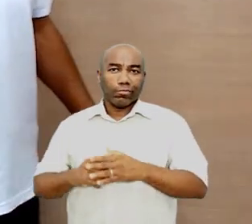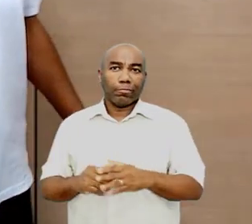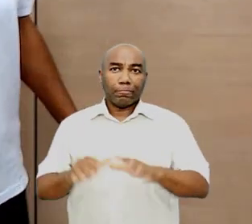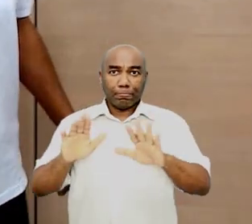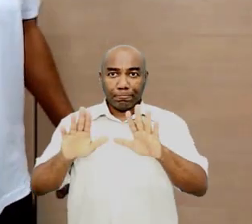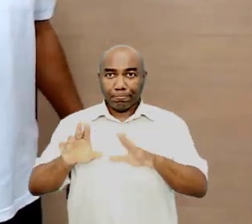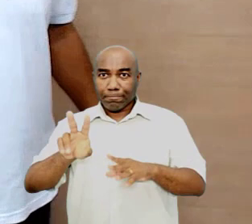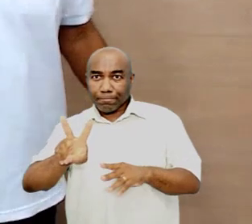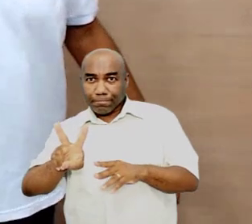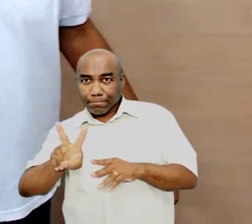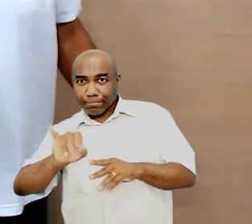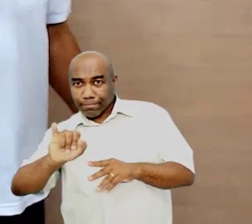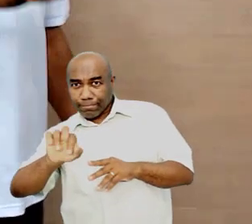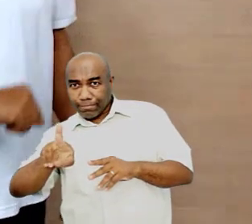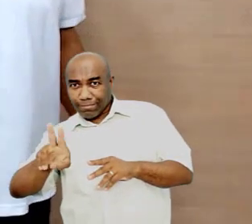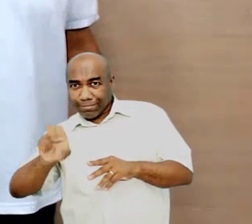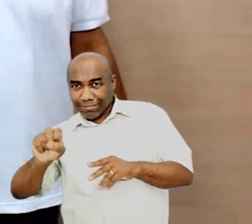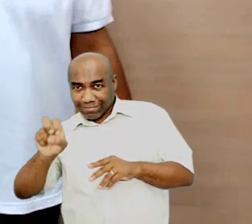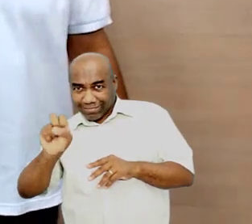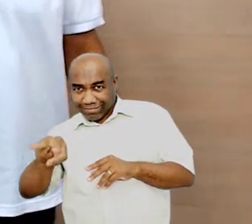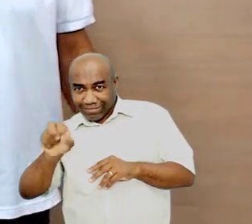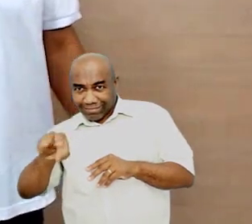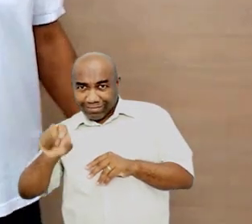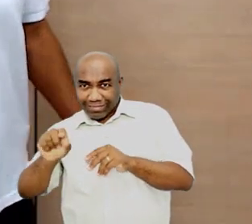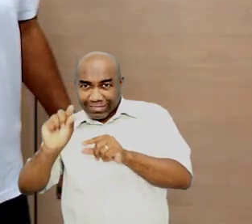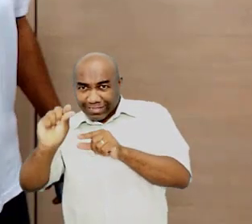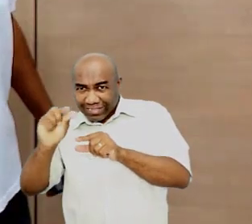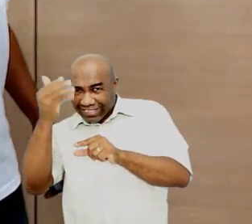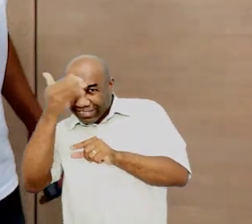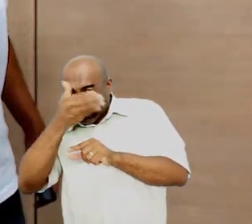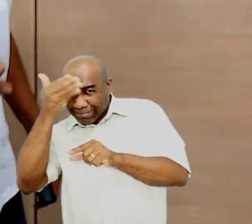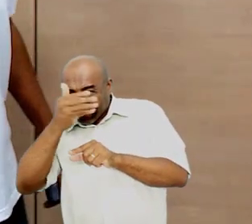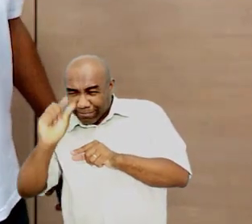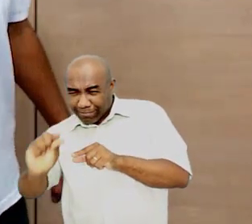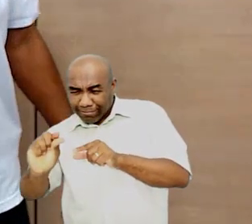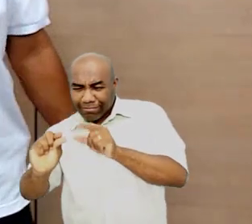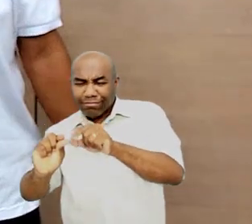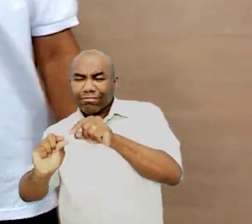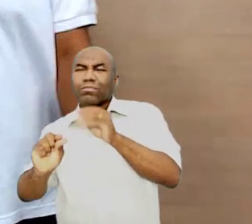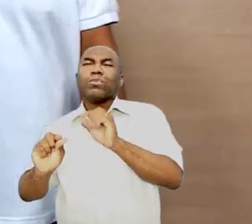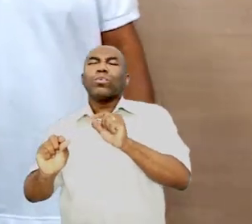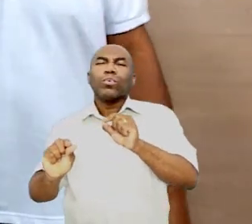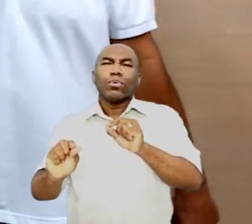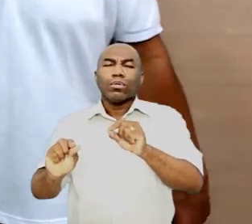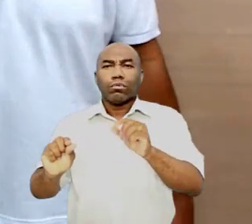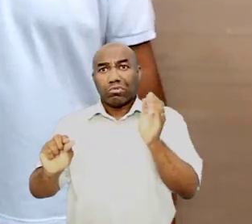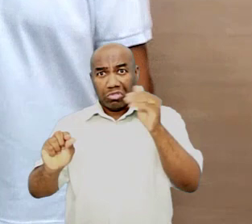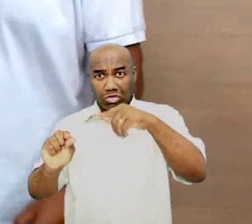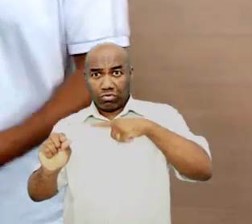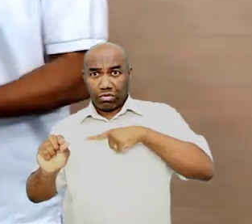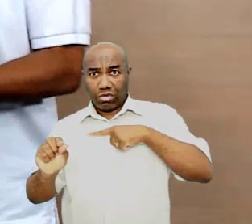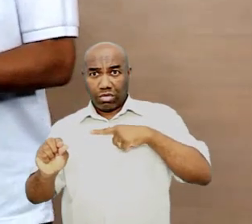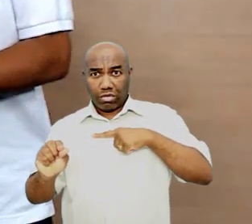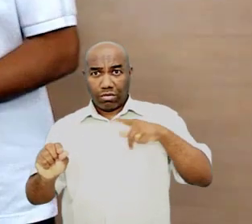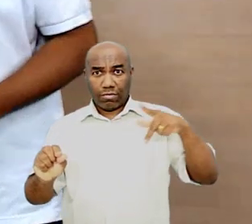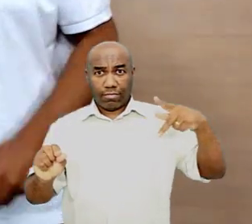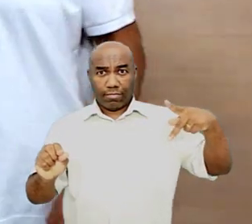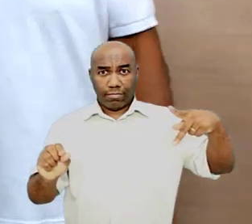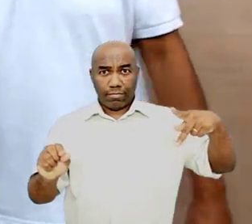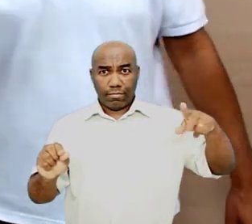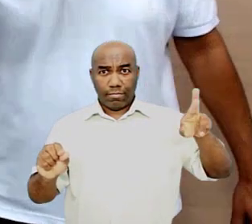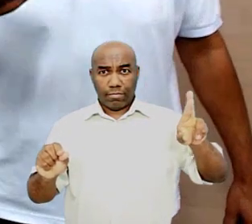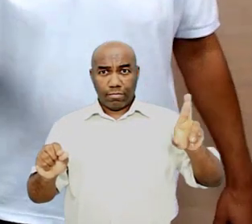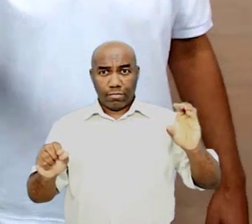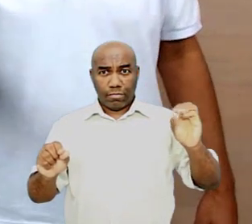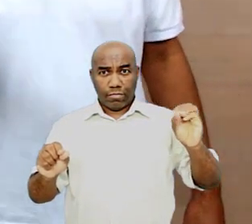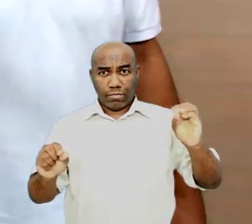Vírus são proteína? Verdadeiro. Como que eu posso dar o nome nessas proteínas? Então, hoje,